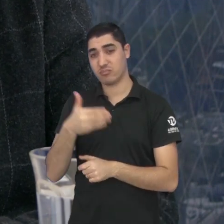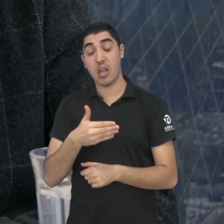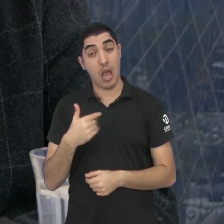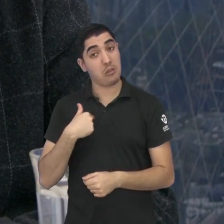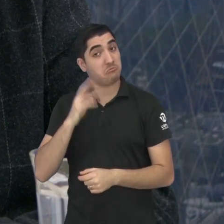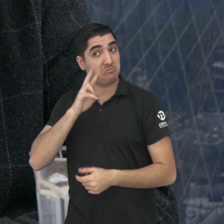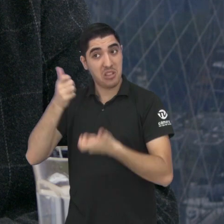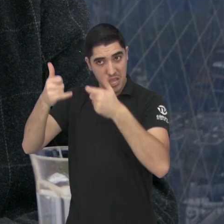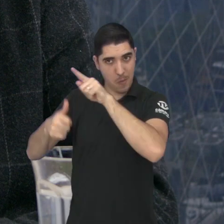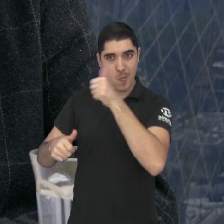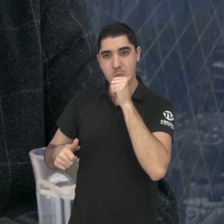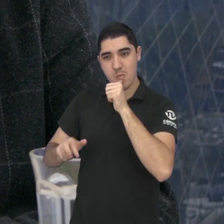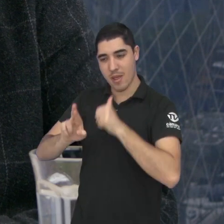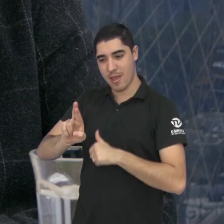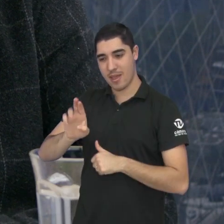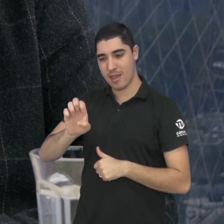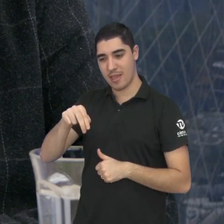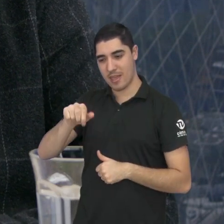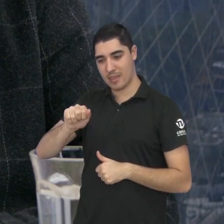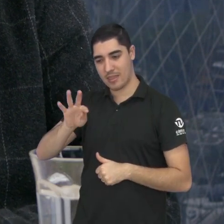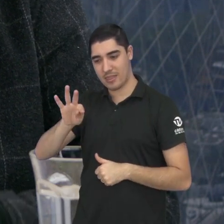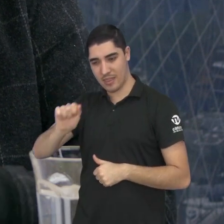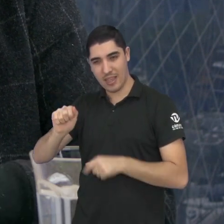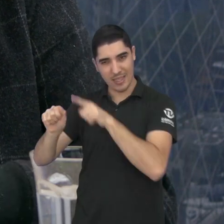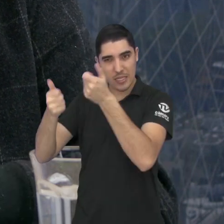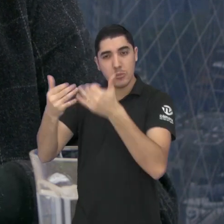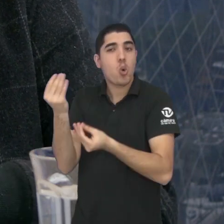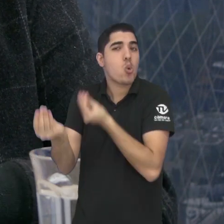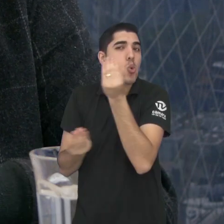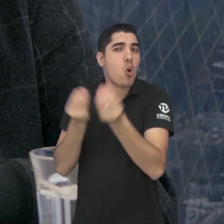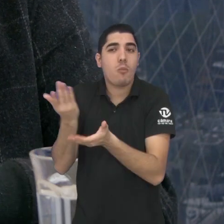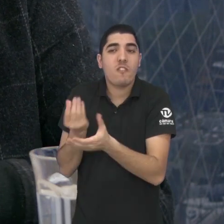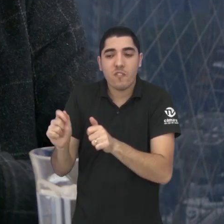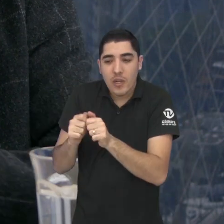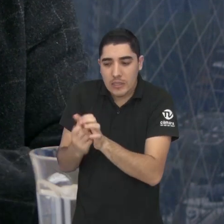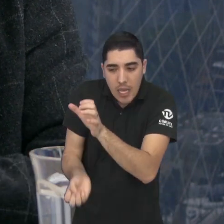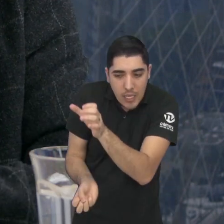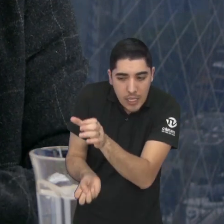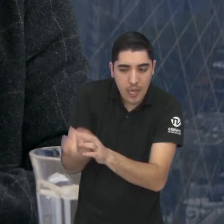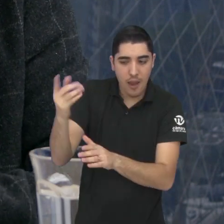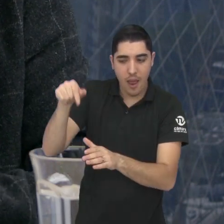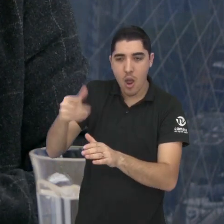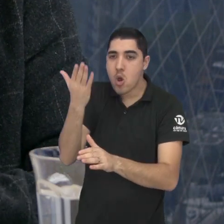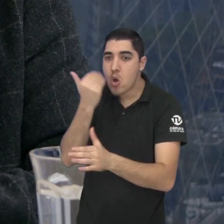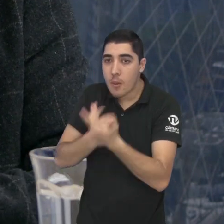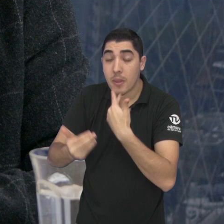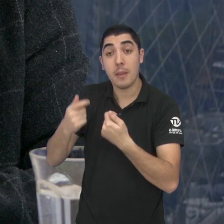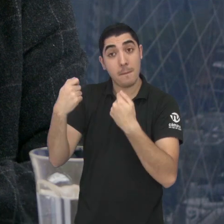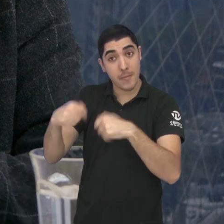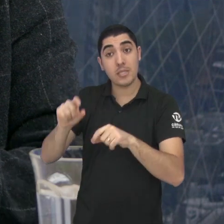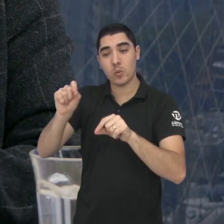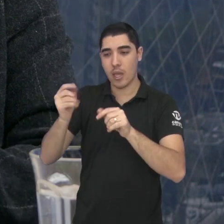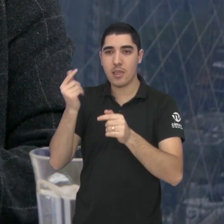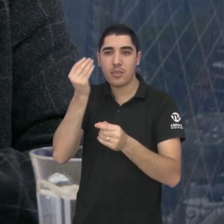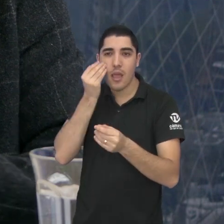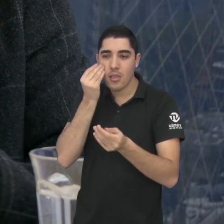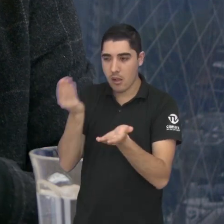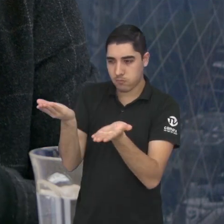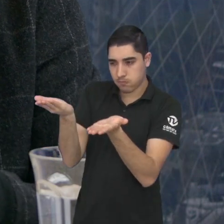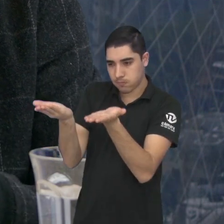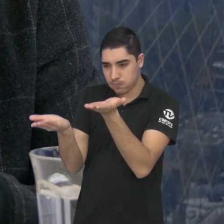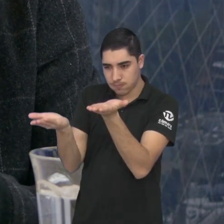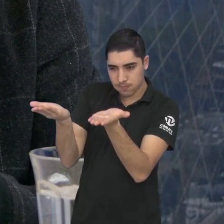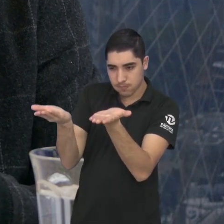a questão da produção, e isso é primordial na economia, né? Esse equilíbrio que existe entre a produção